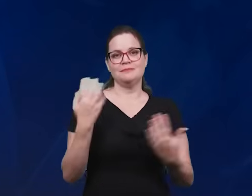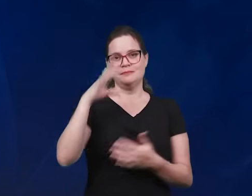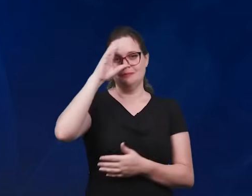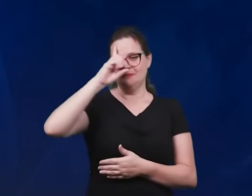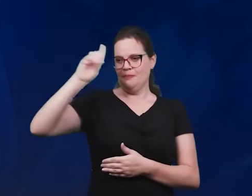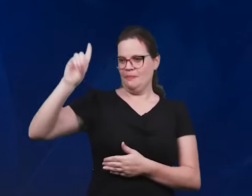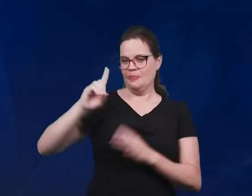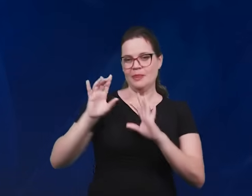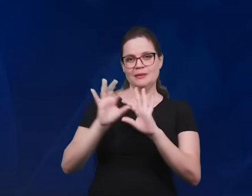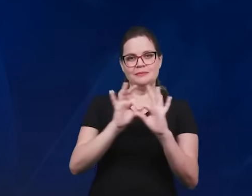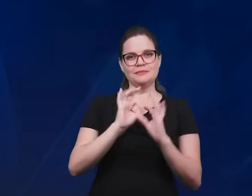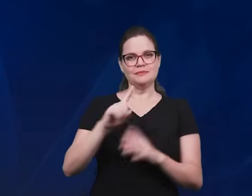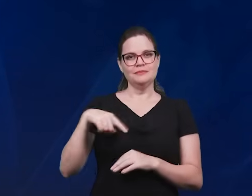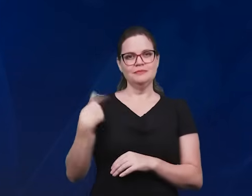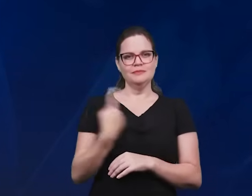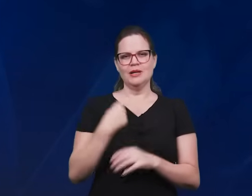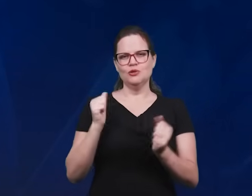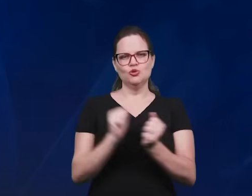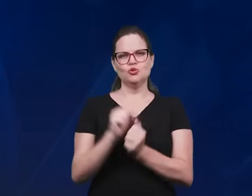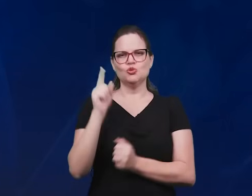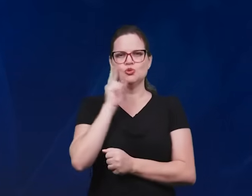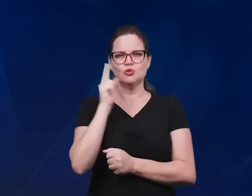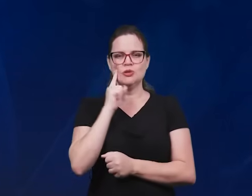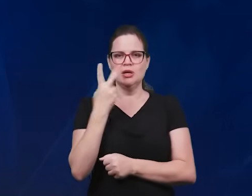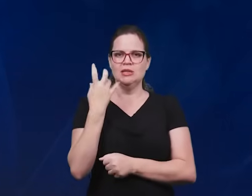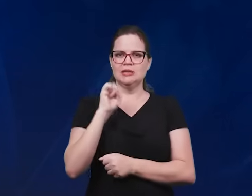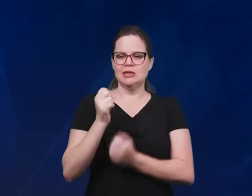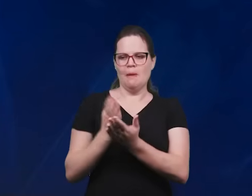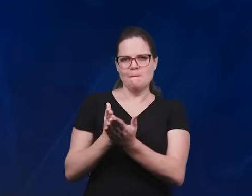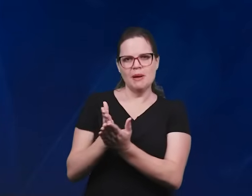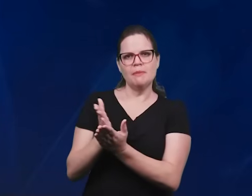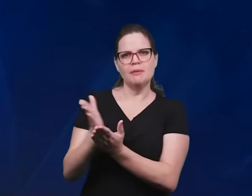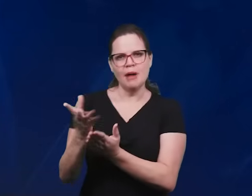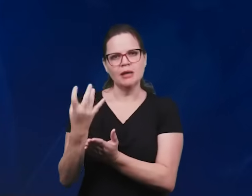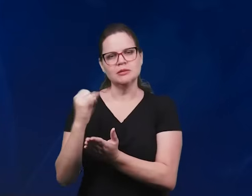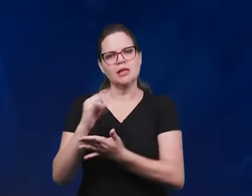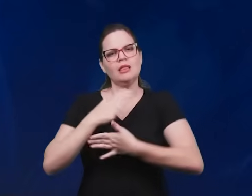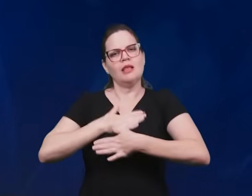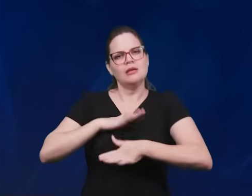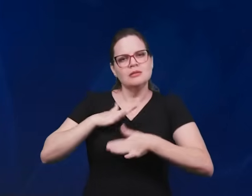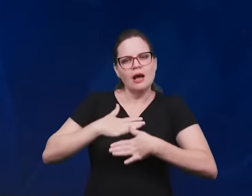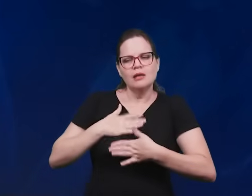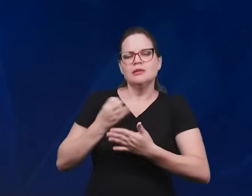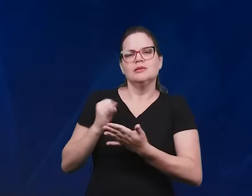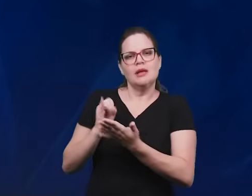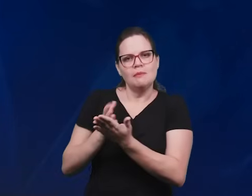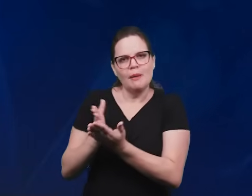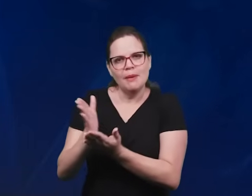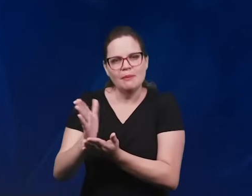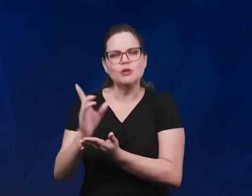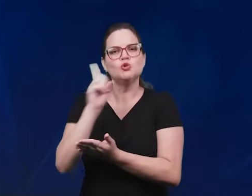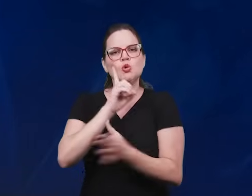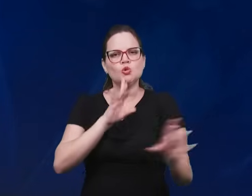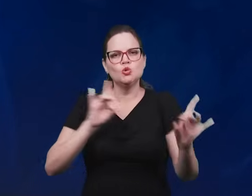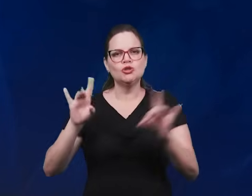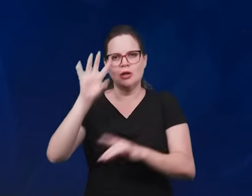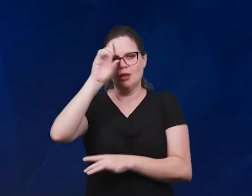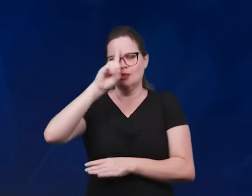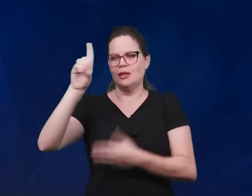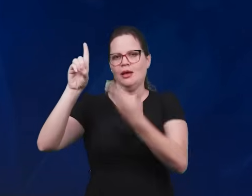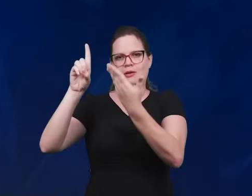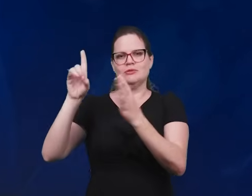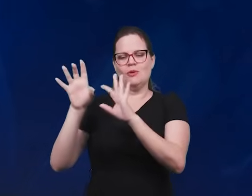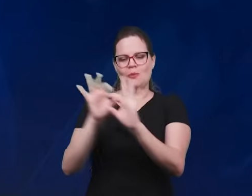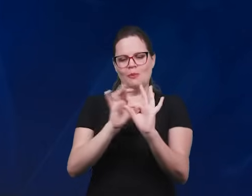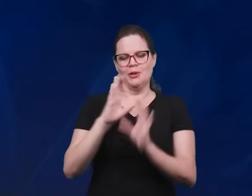nós. Quer andemos, quer paremos, Deus quer estar em comunhão constante conosco.